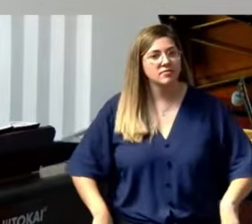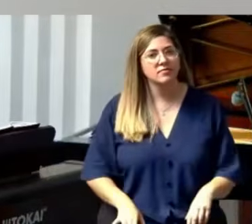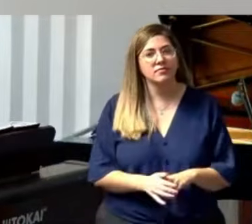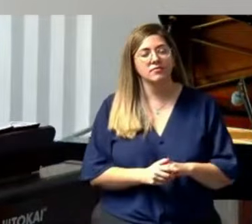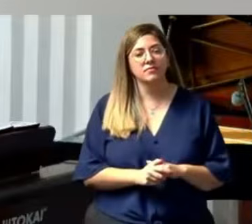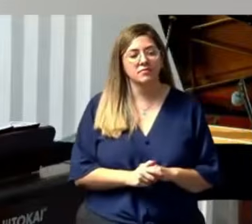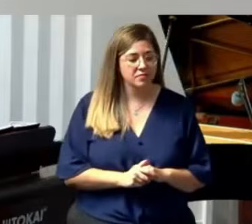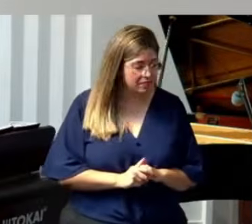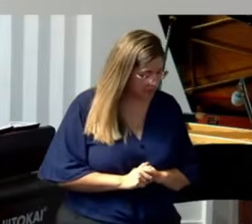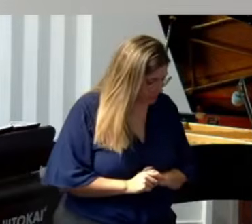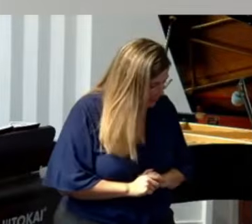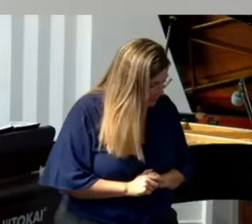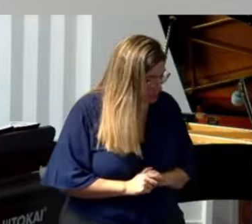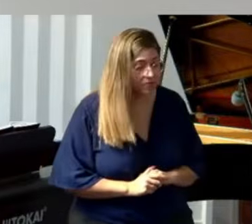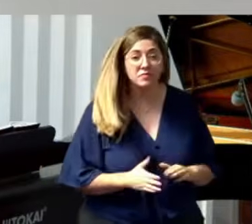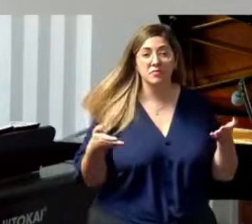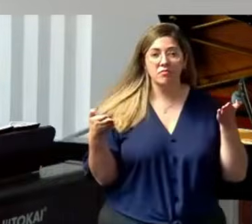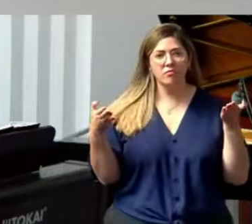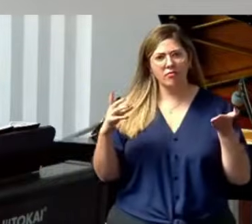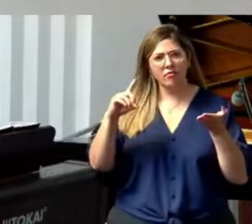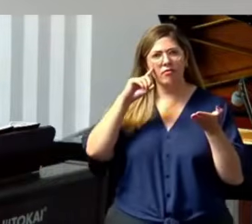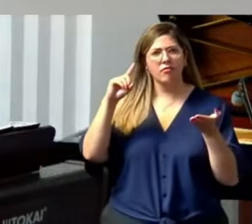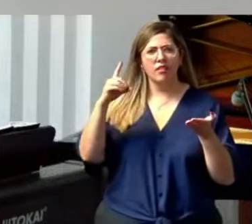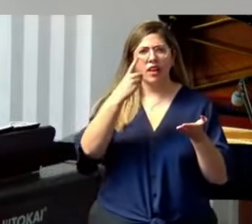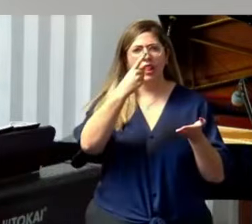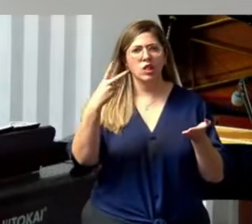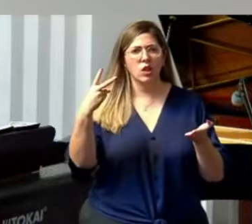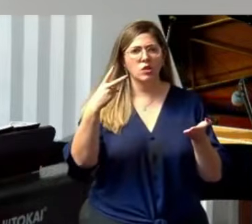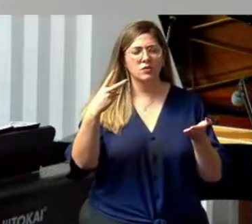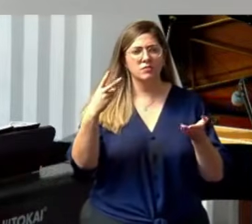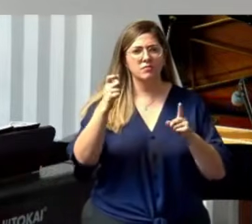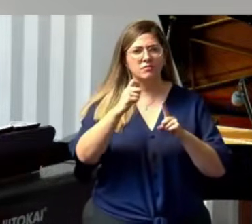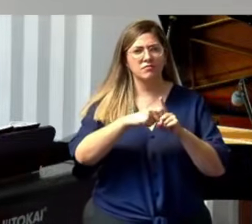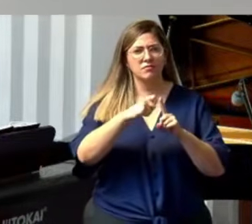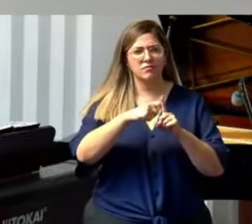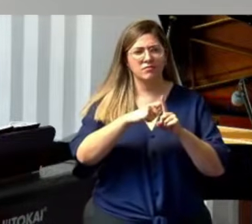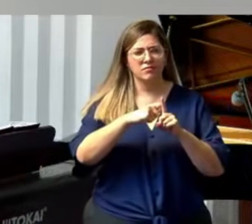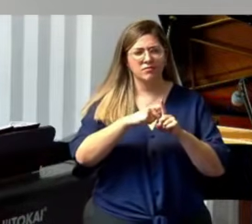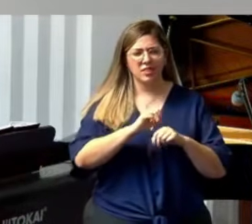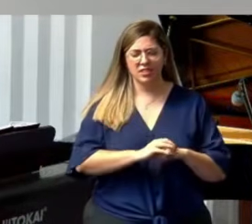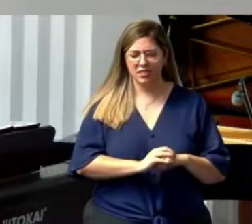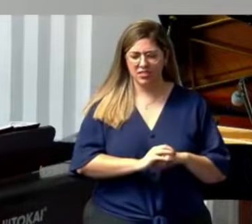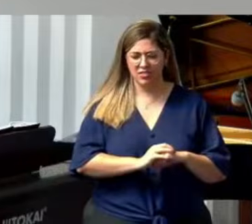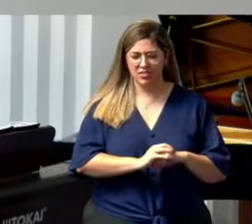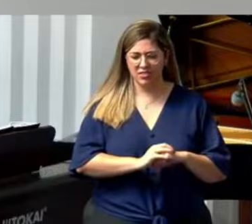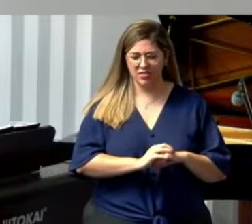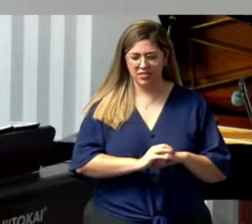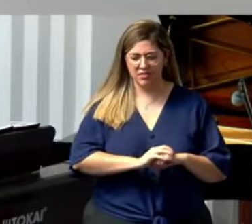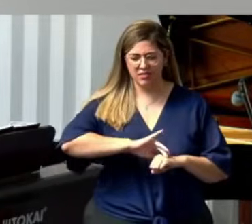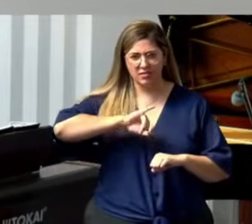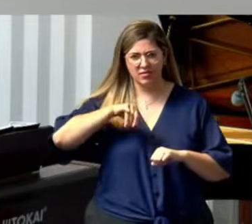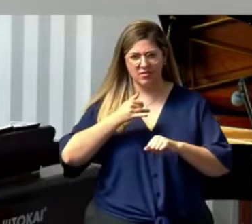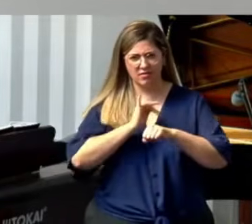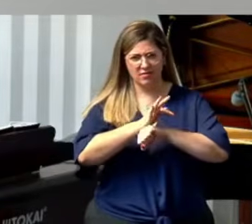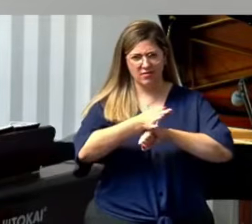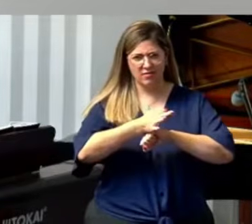Dia 12 de janeiro de 2025, e eu pergunto como estão as suas resoluções para este ano.